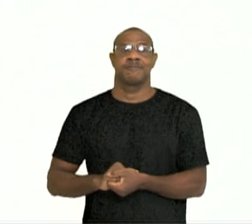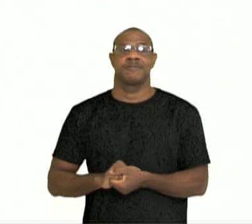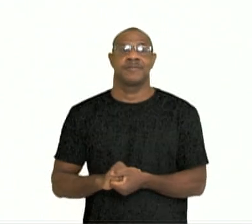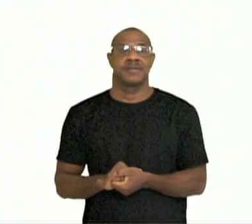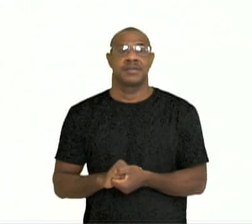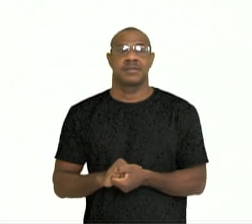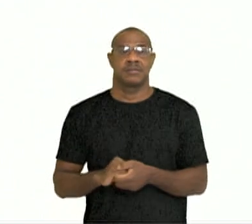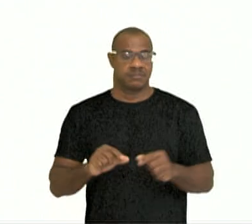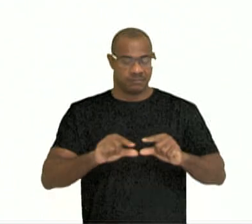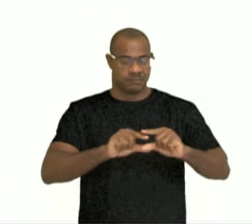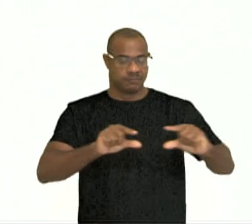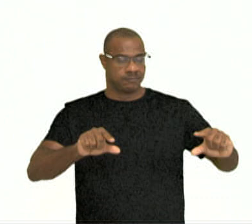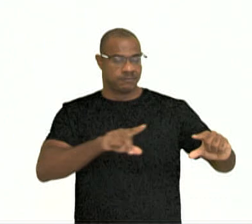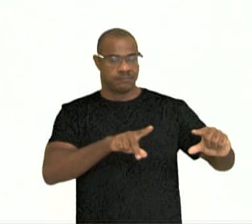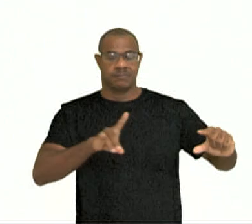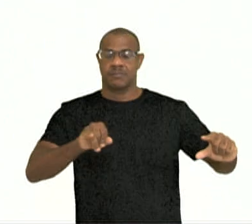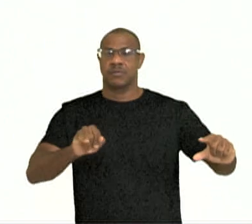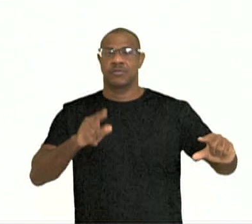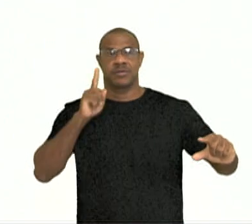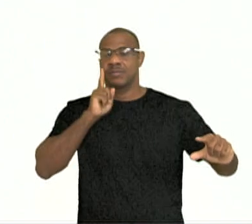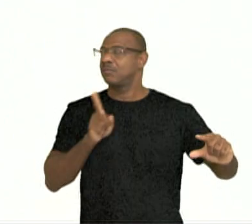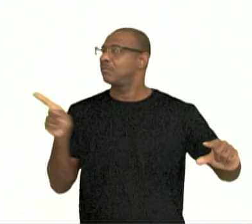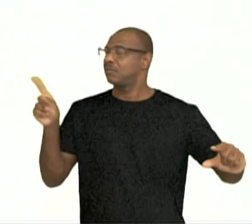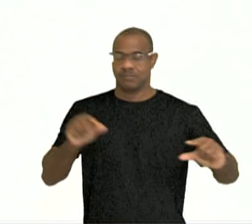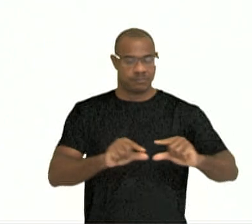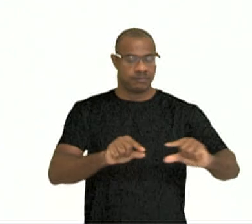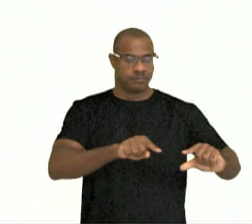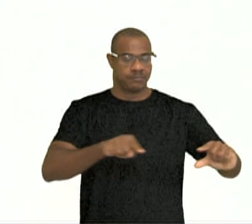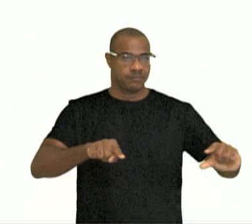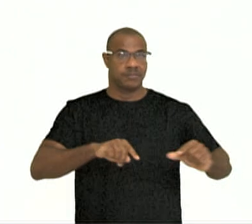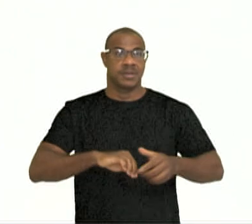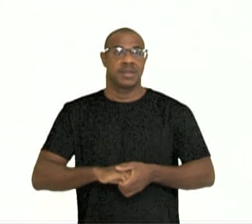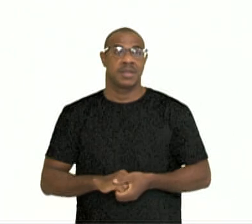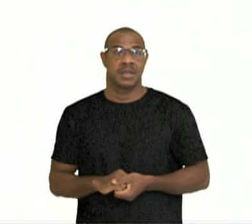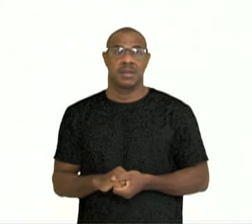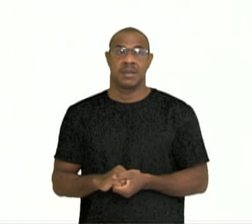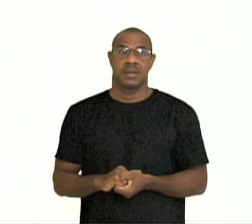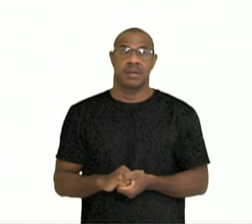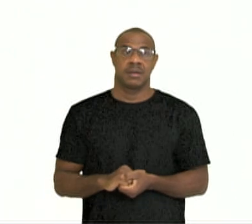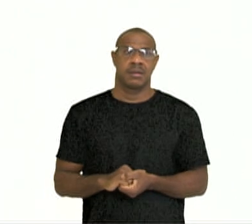7/2/2021, 22 horas 54 minutos.